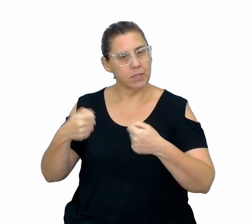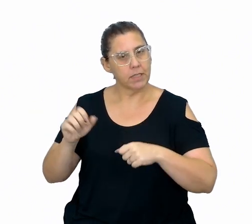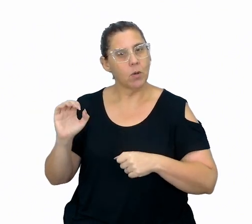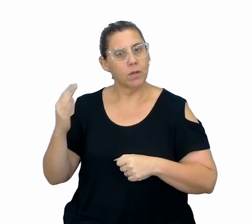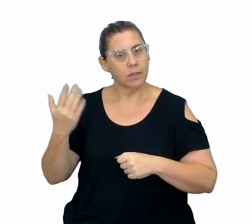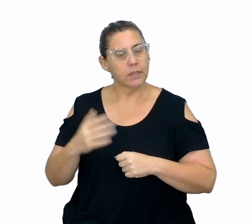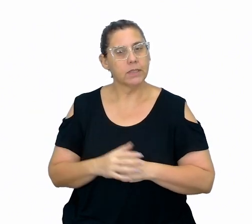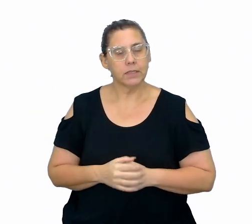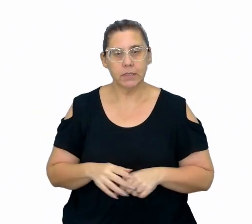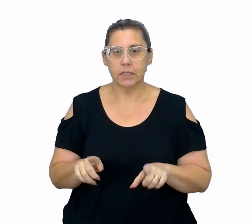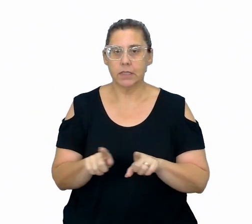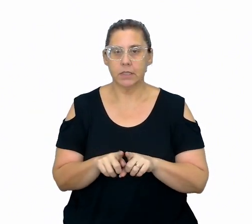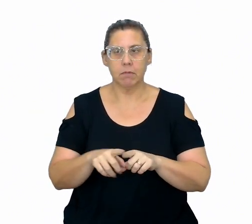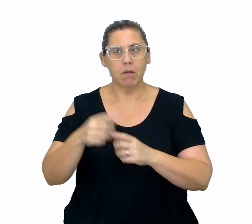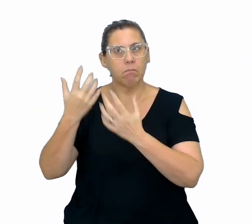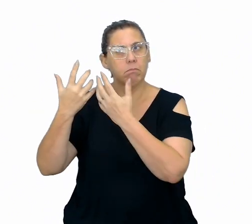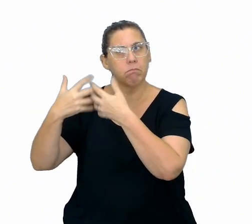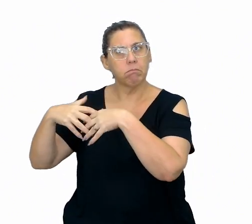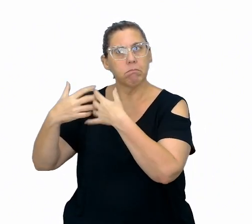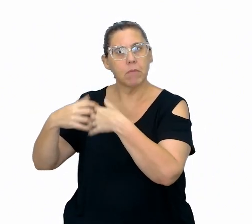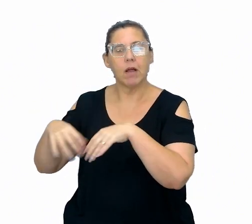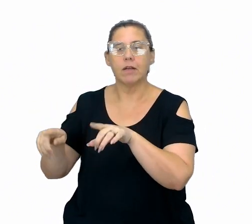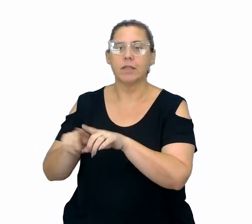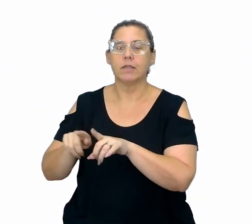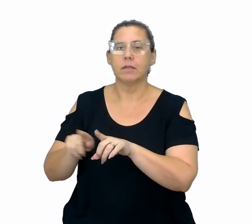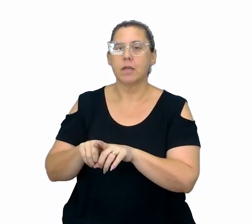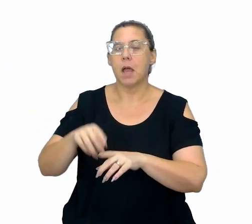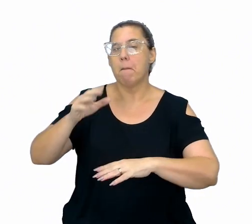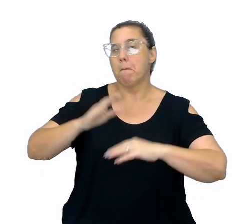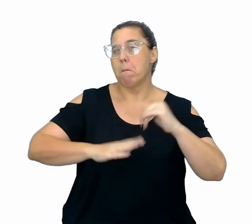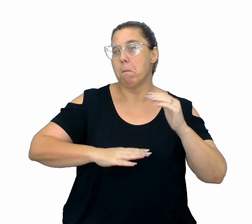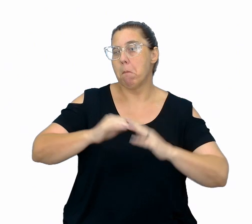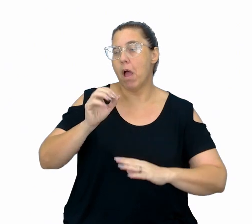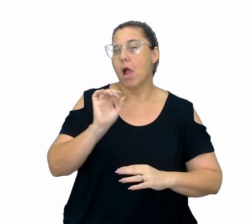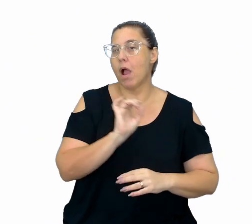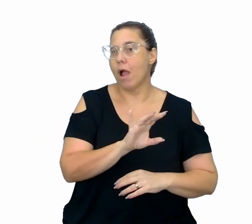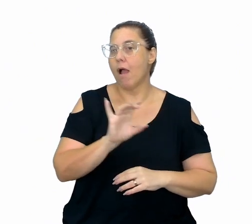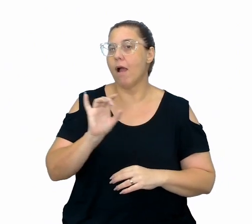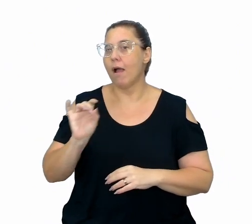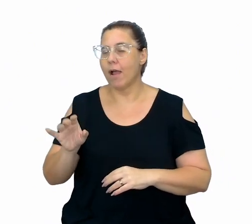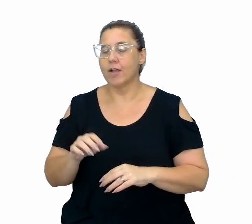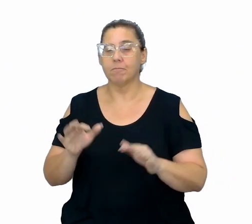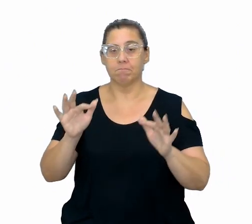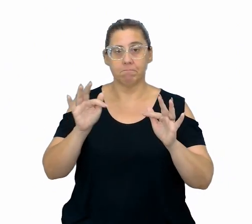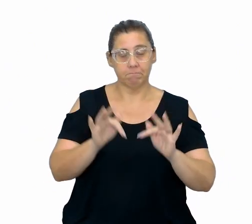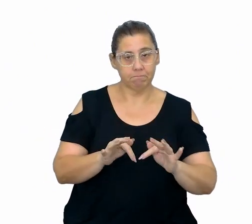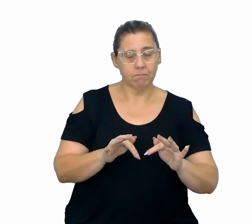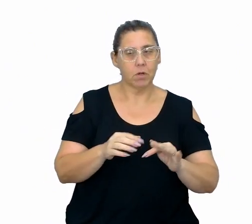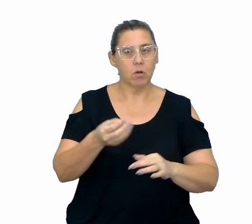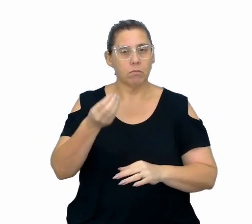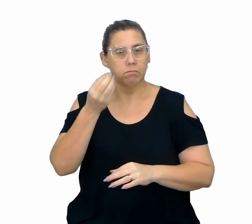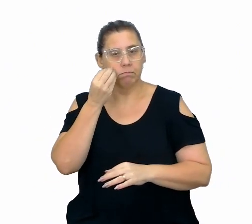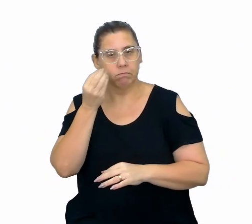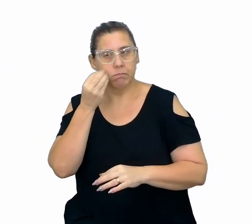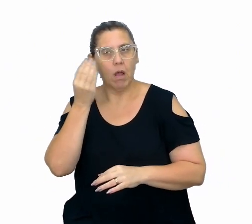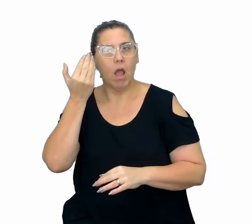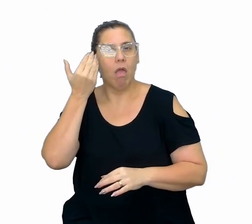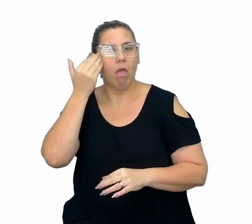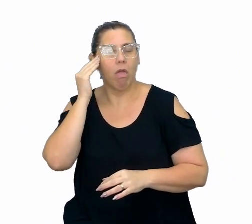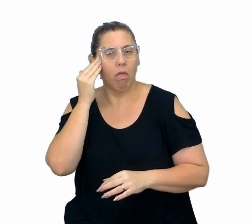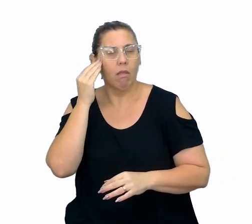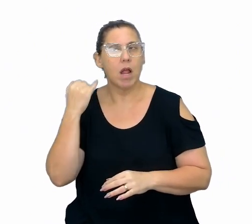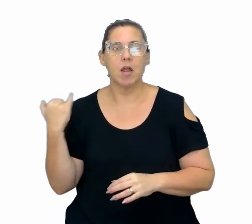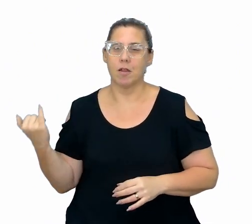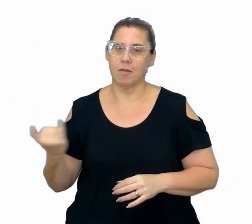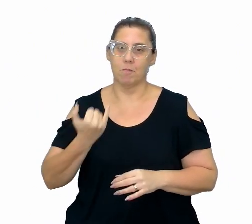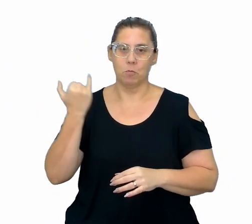realização, bem como refletimos sobre as habilidades que cada atividade implicava. E, por fim, buscamos compreender a